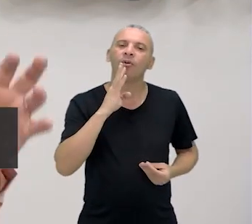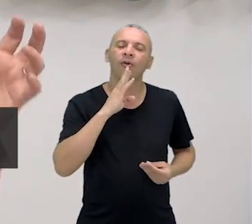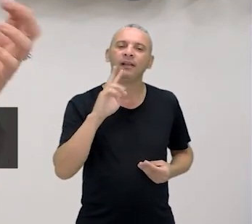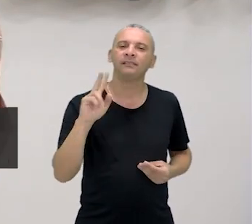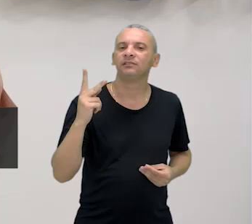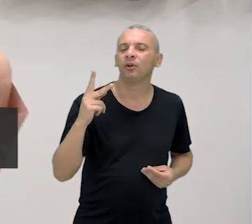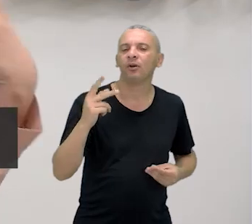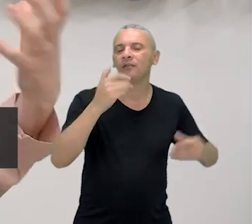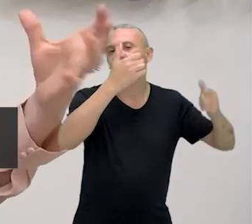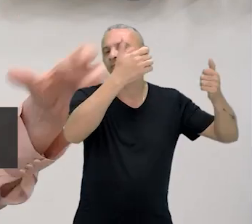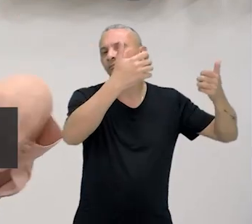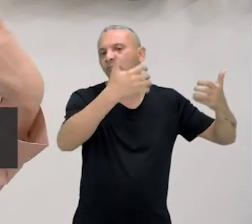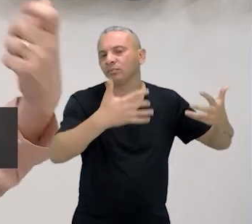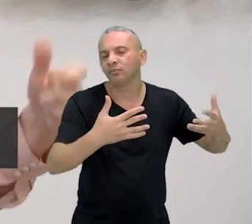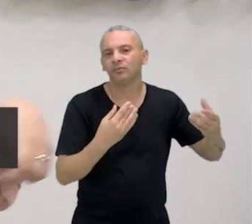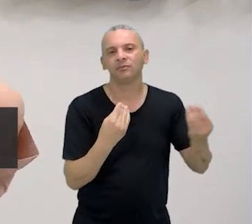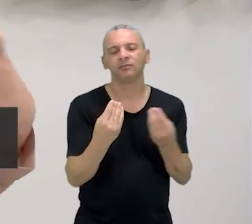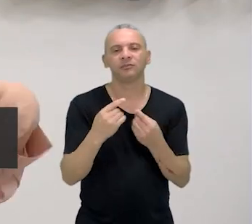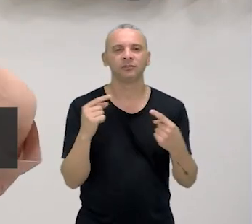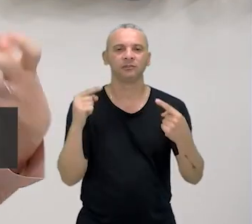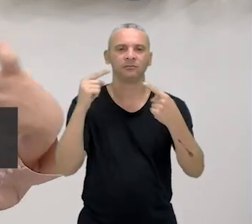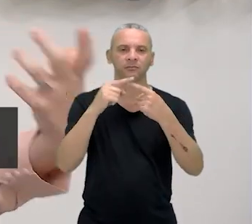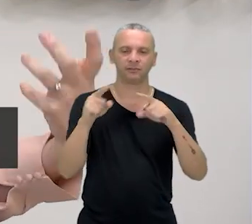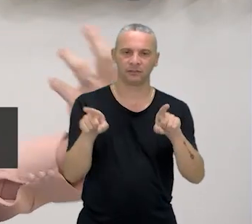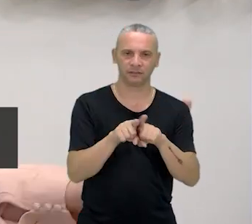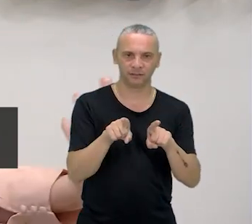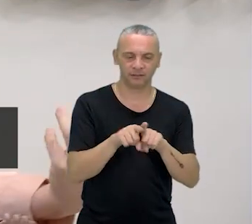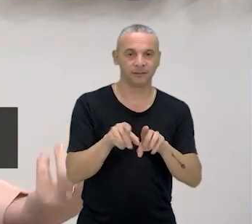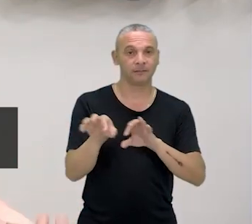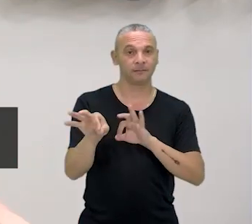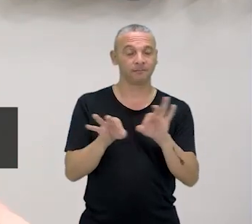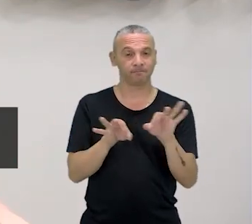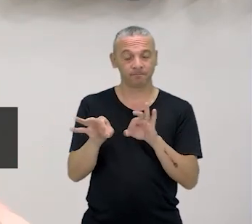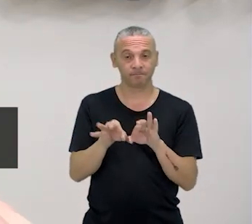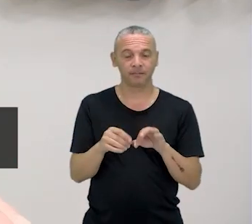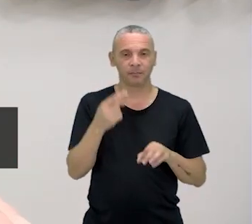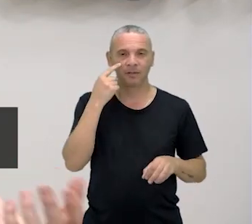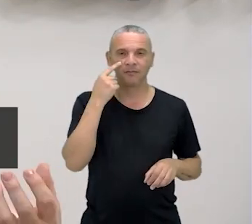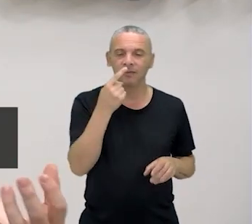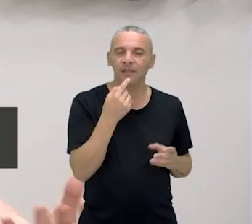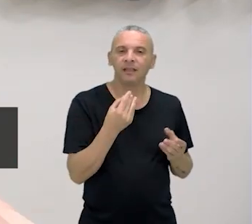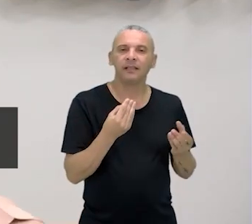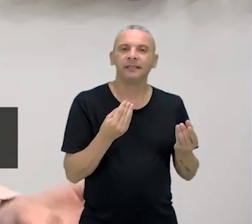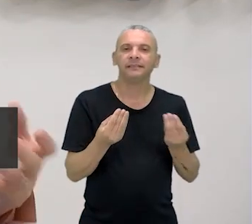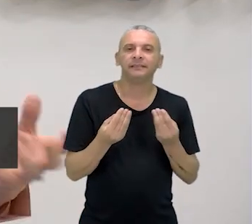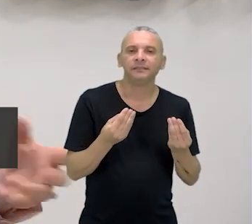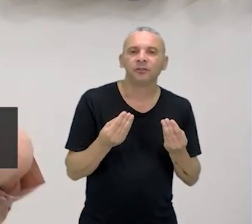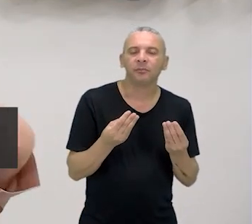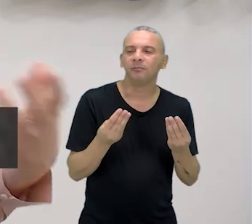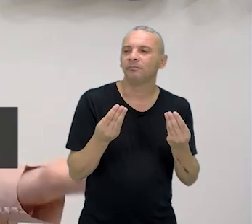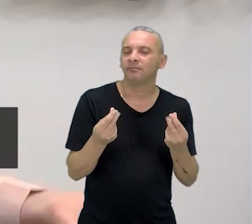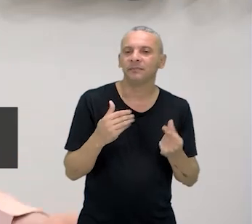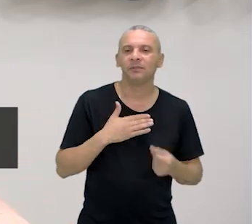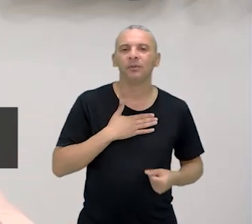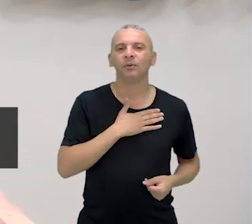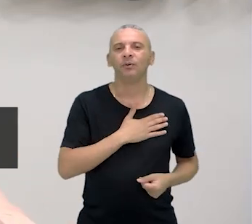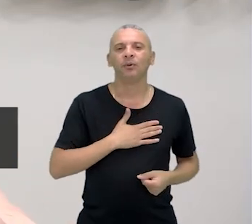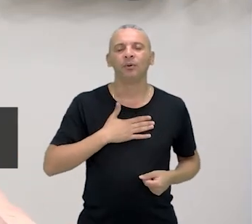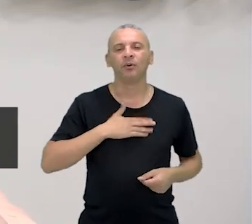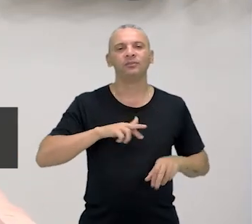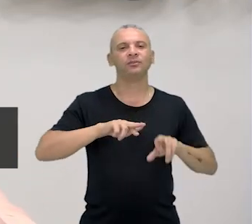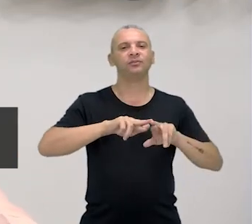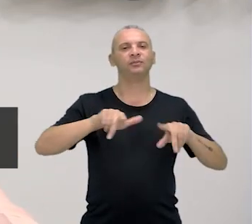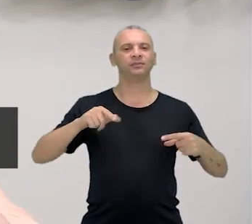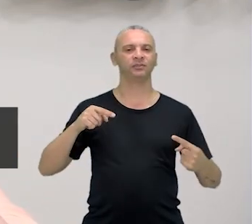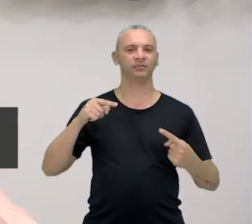do autor, vê como que ele tece a narrativa dele, como que ele constrói a sua escritura, e observa... A gente começa a ter mais gosto por um por outro,